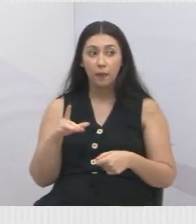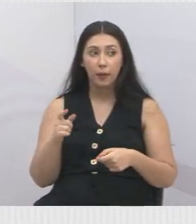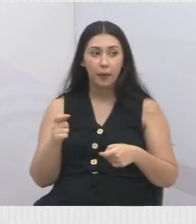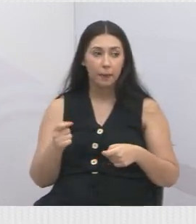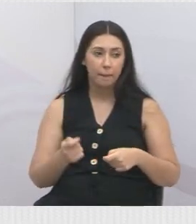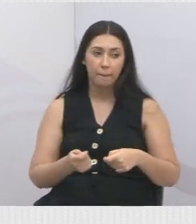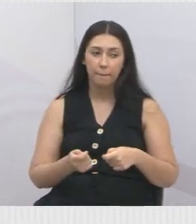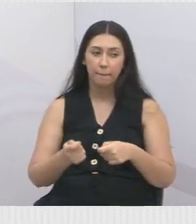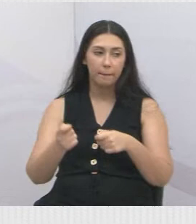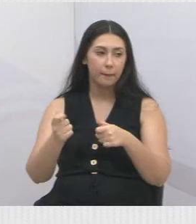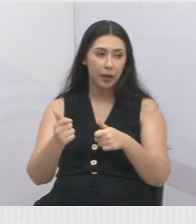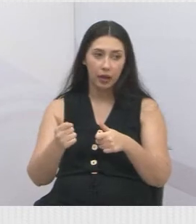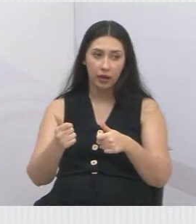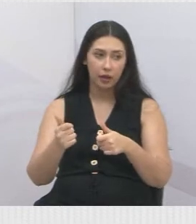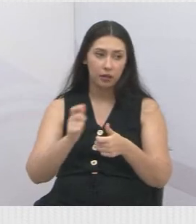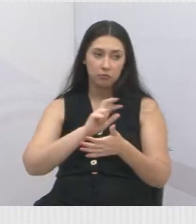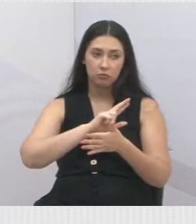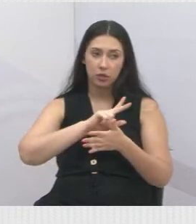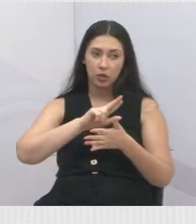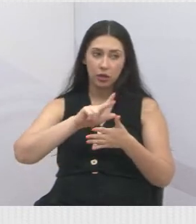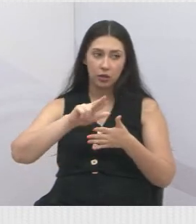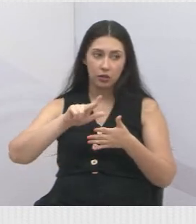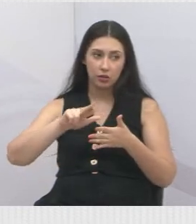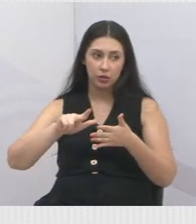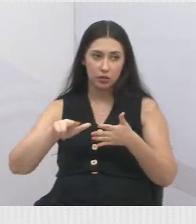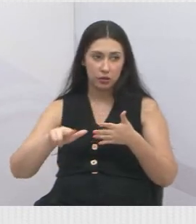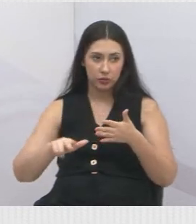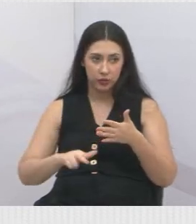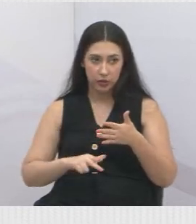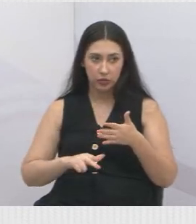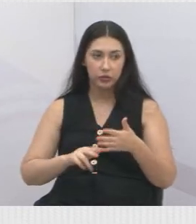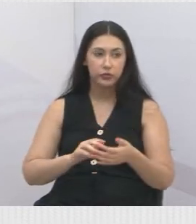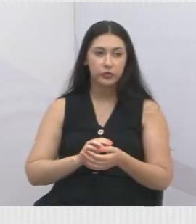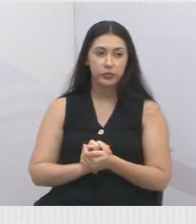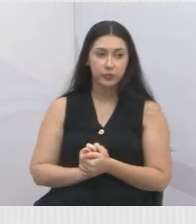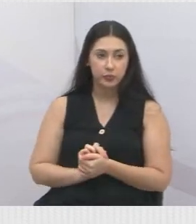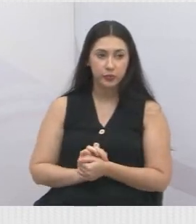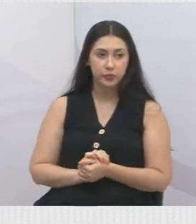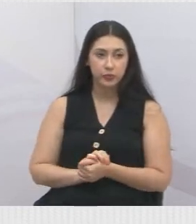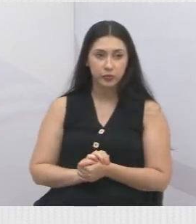anuênio, triênio, quinquênio, licenças-prêmios e demais